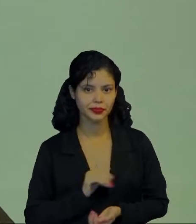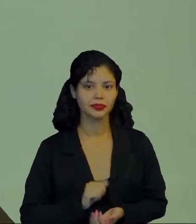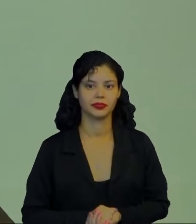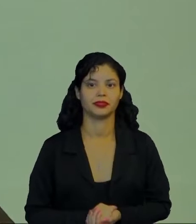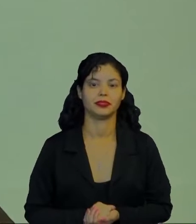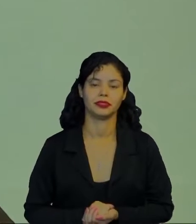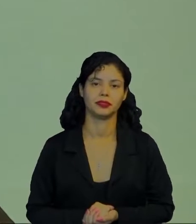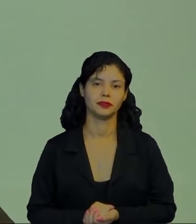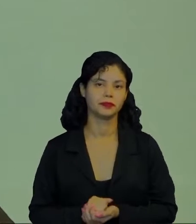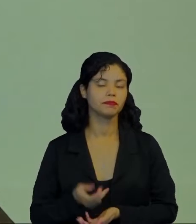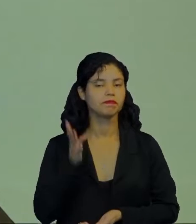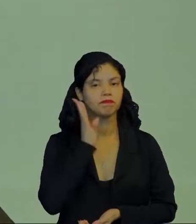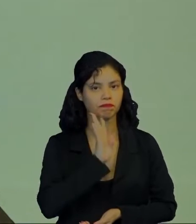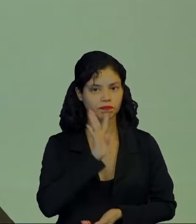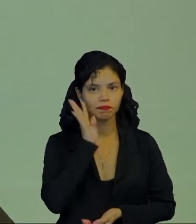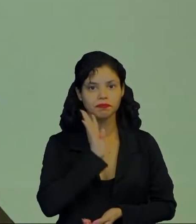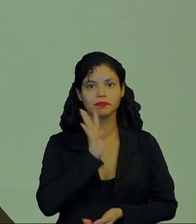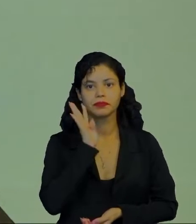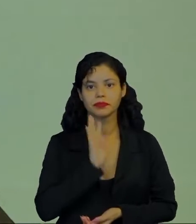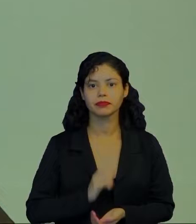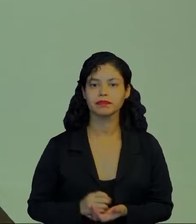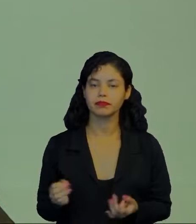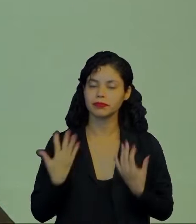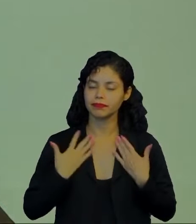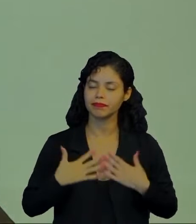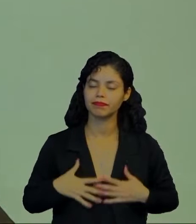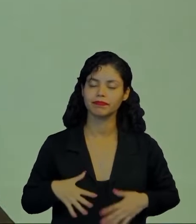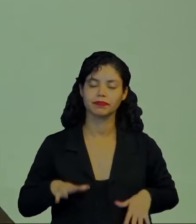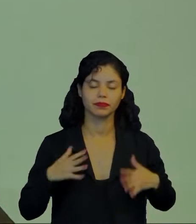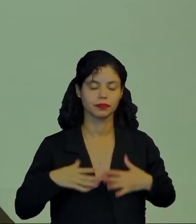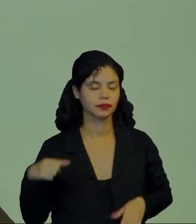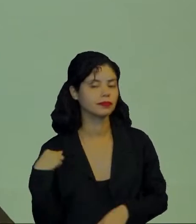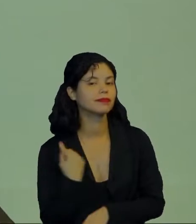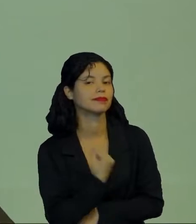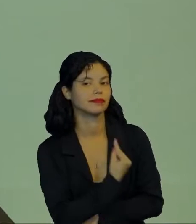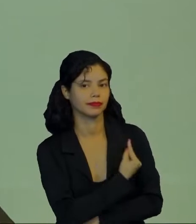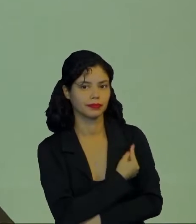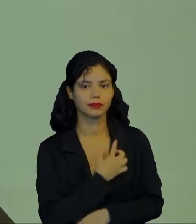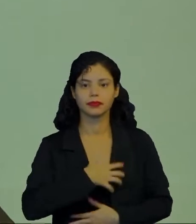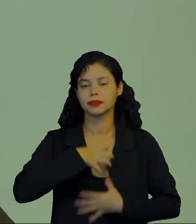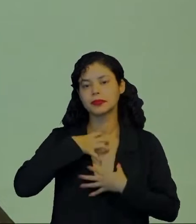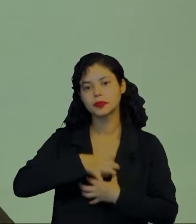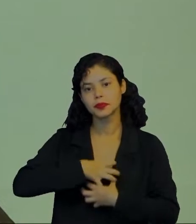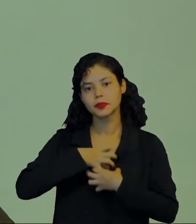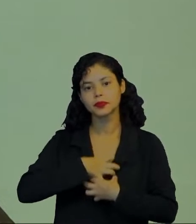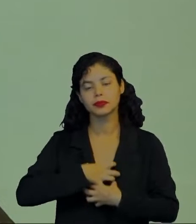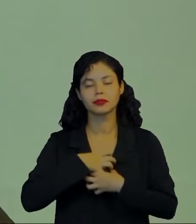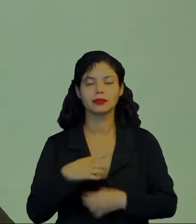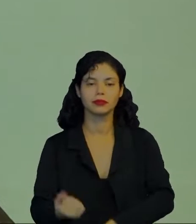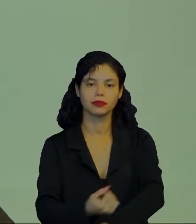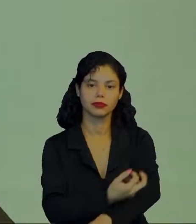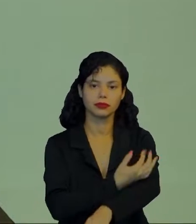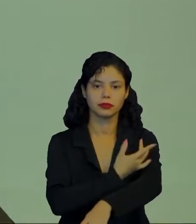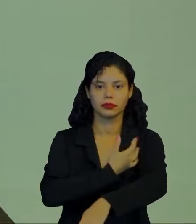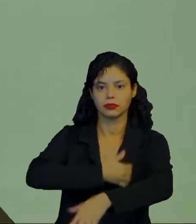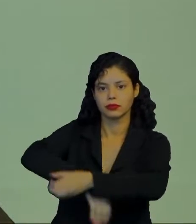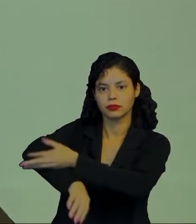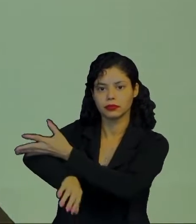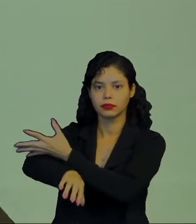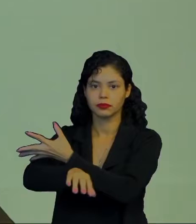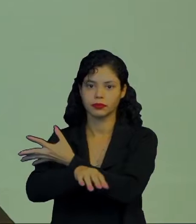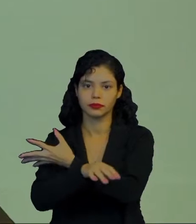é tão legal, ele acalma a gente, ele mexe com os nossos